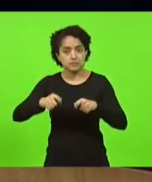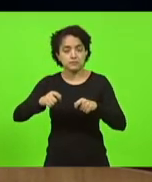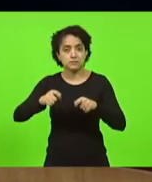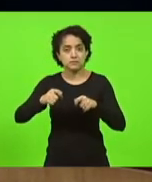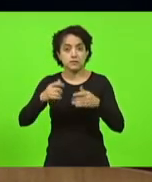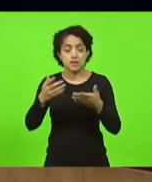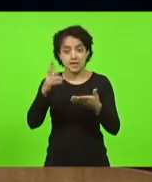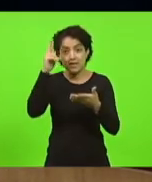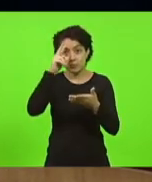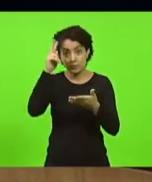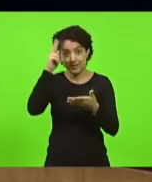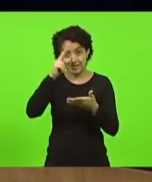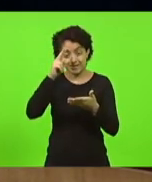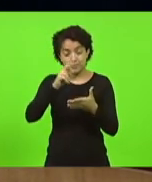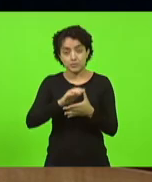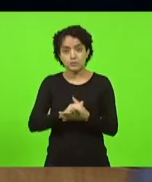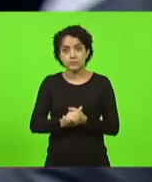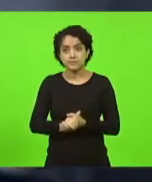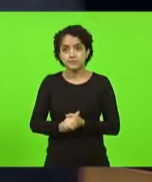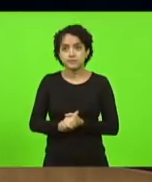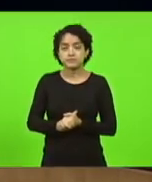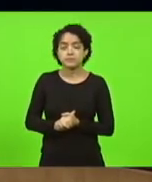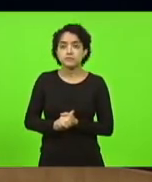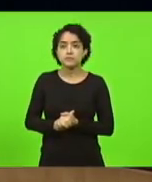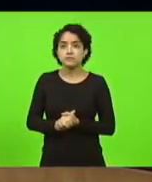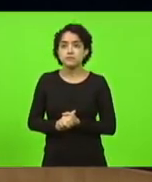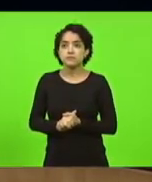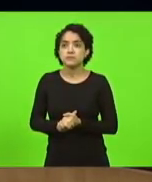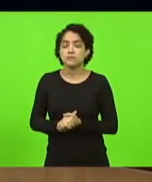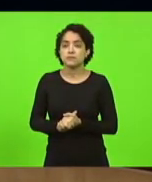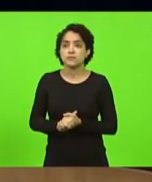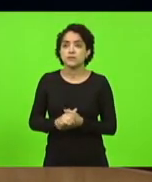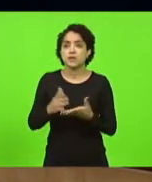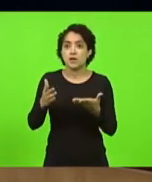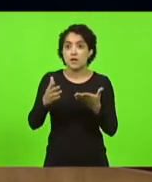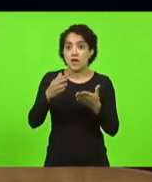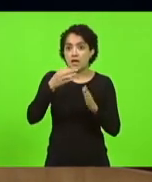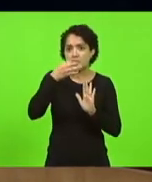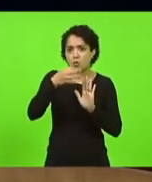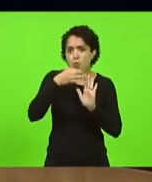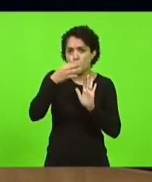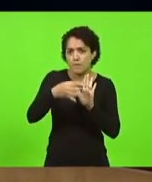lembro, inclusive, a